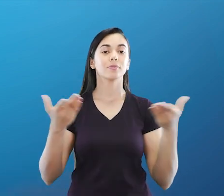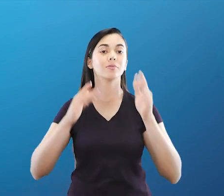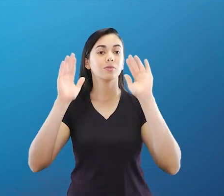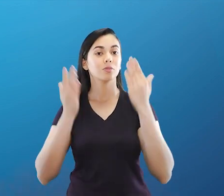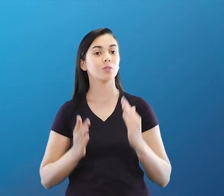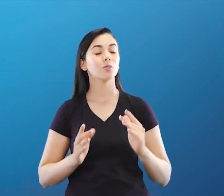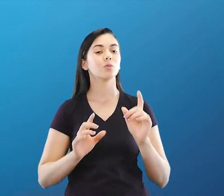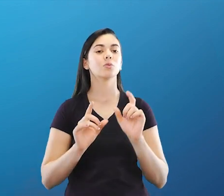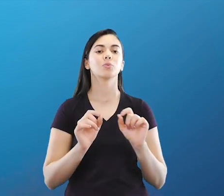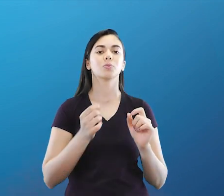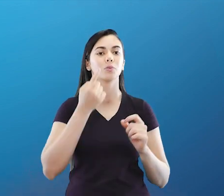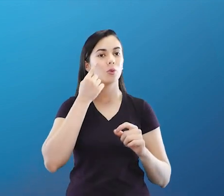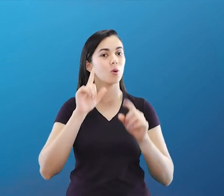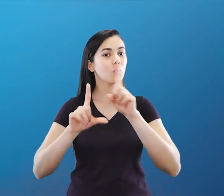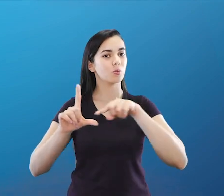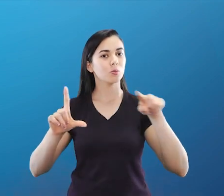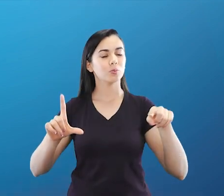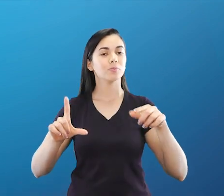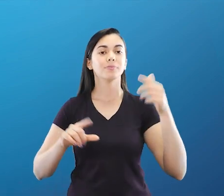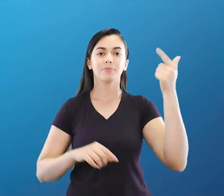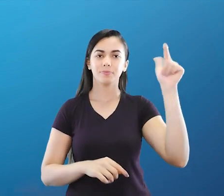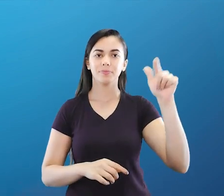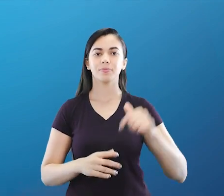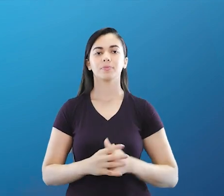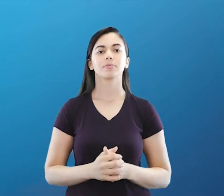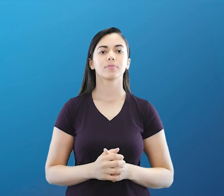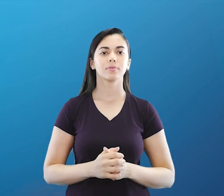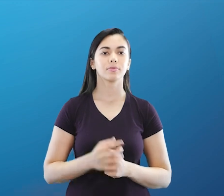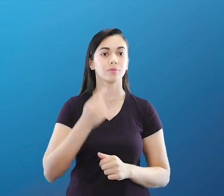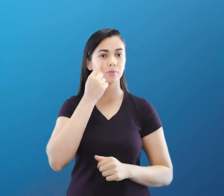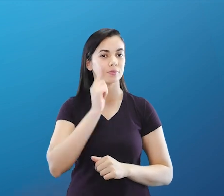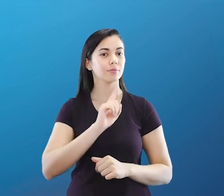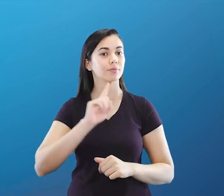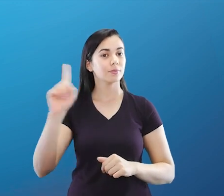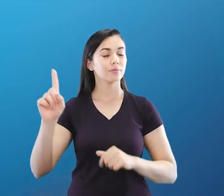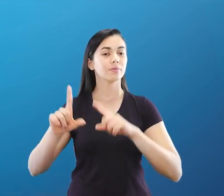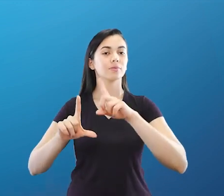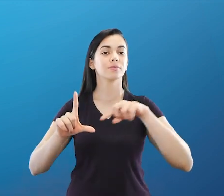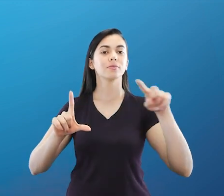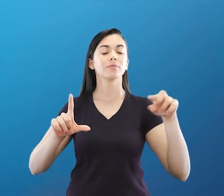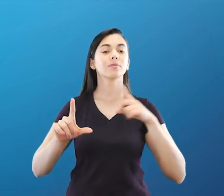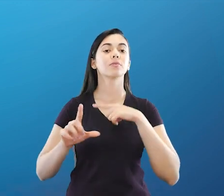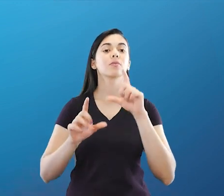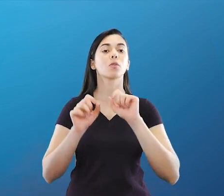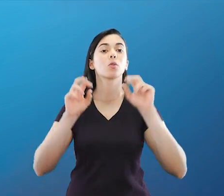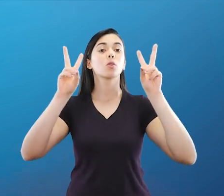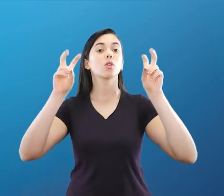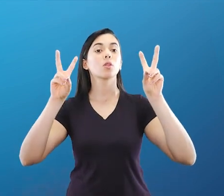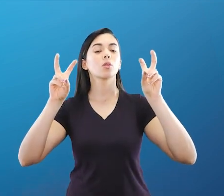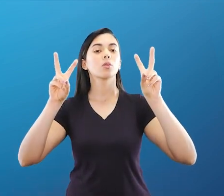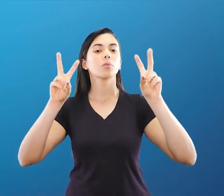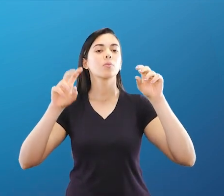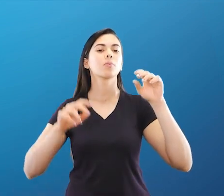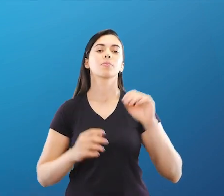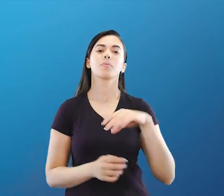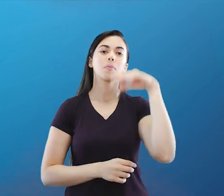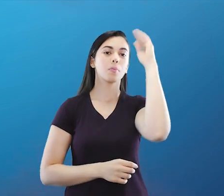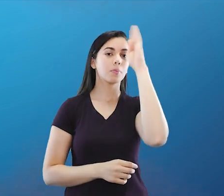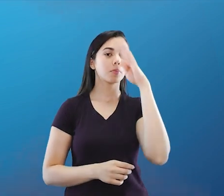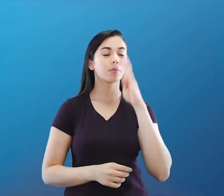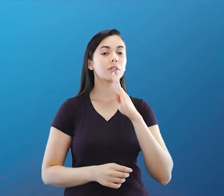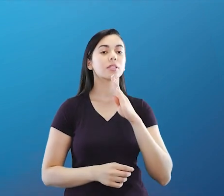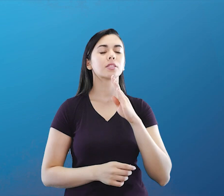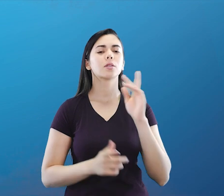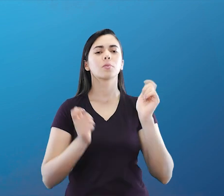analisar agora mais um gráfico. Olha só, esse gráfico ele tem o título Brasil pode